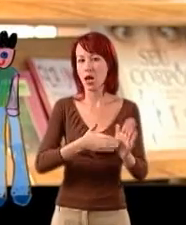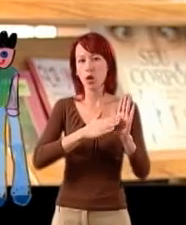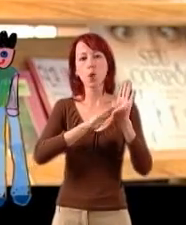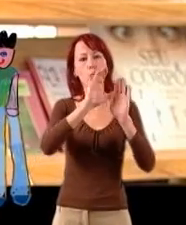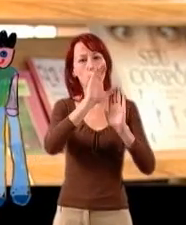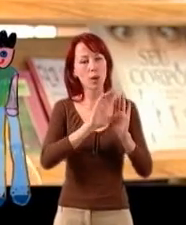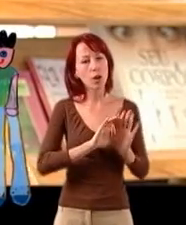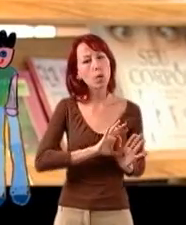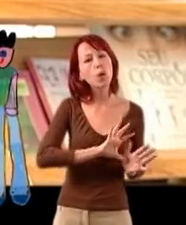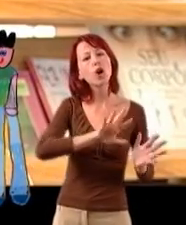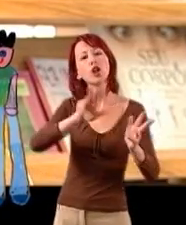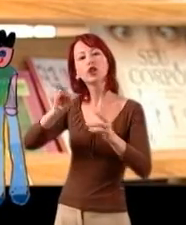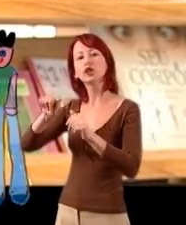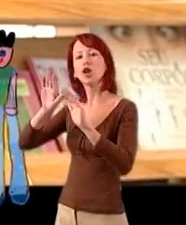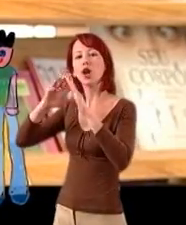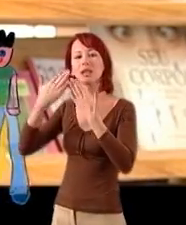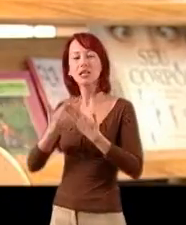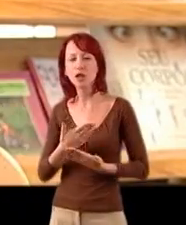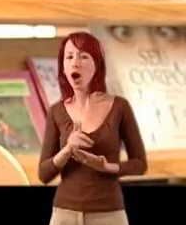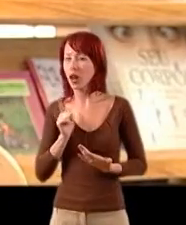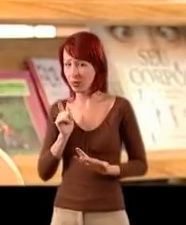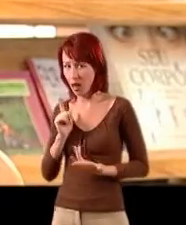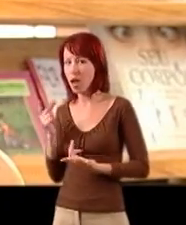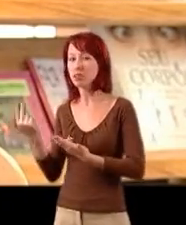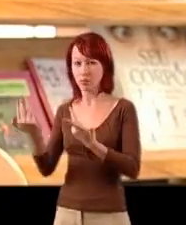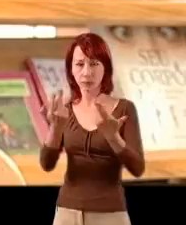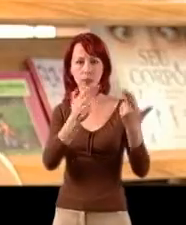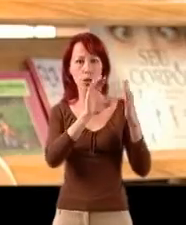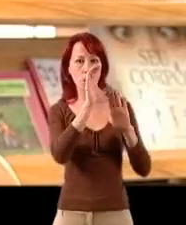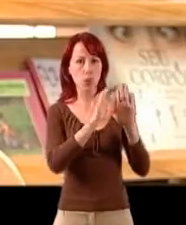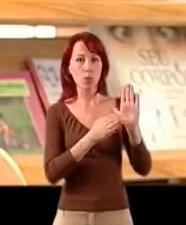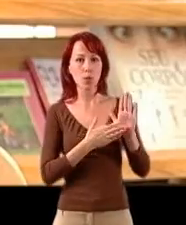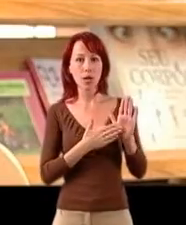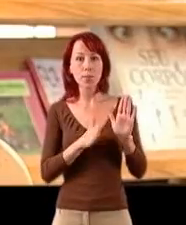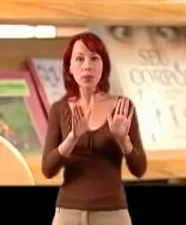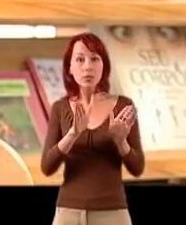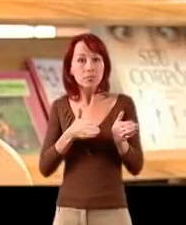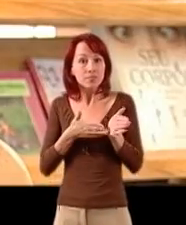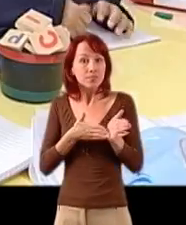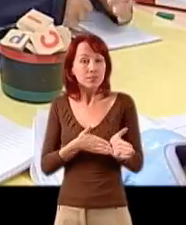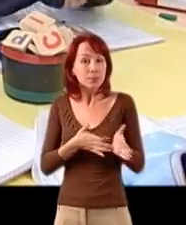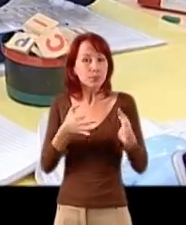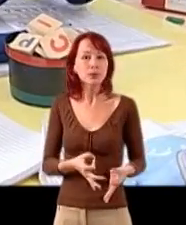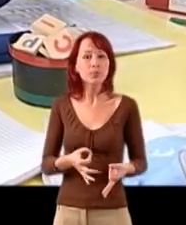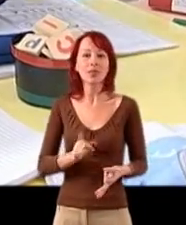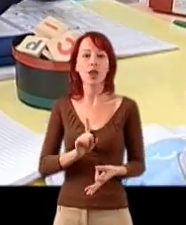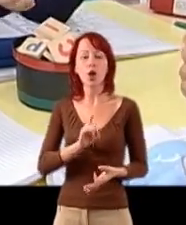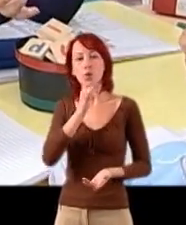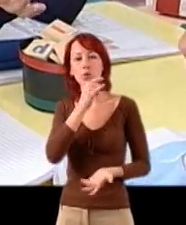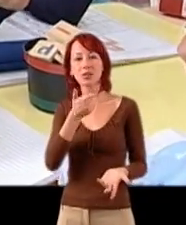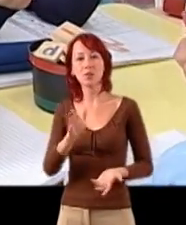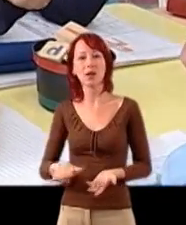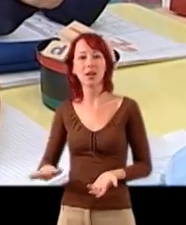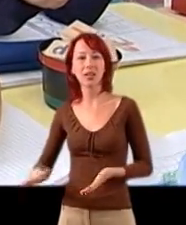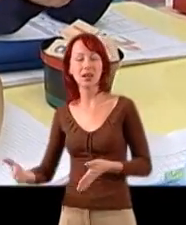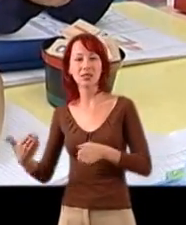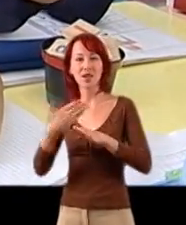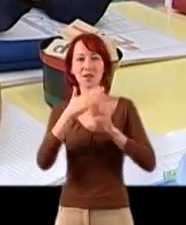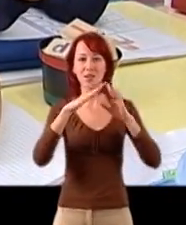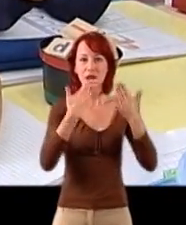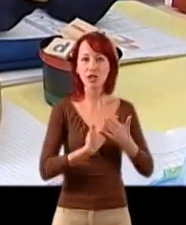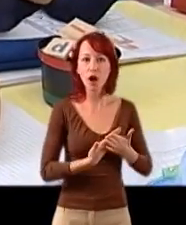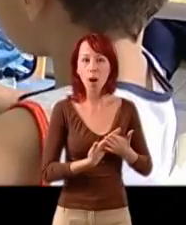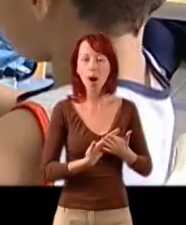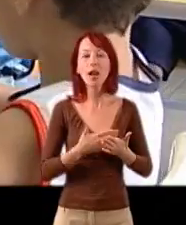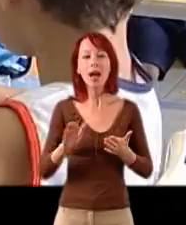currículo prescrito, que toda escola certamente tem, né? Mas ele não é engessado. Quando a criança chega, ela vai para a